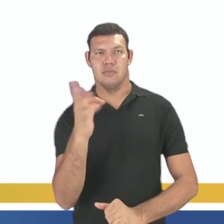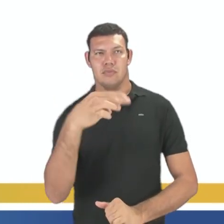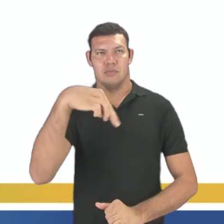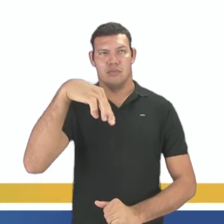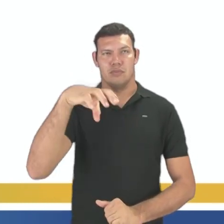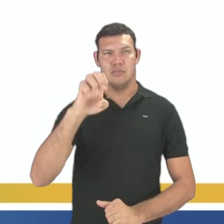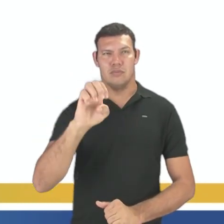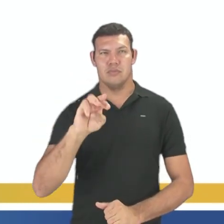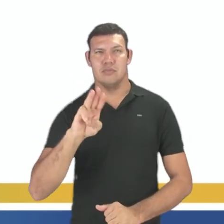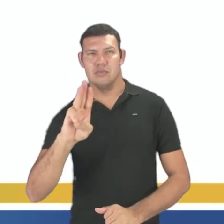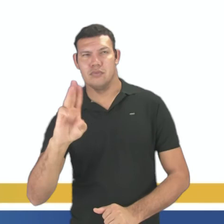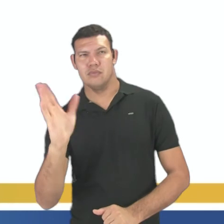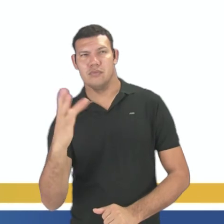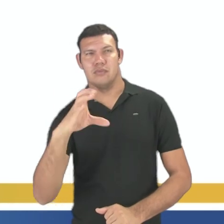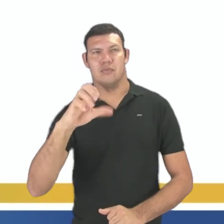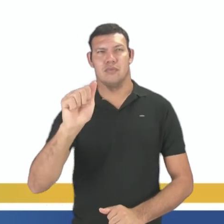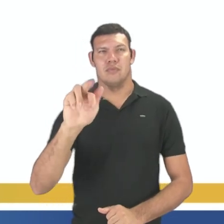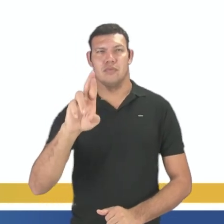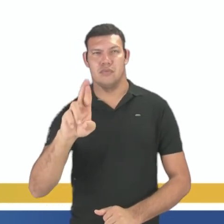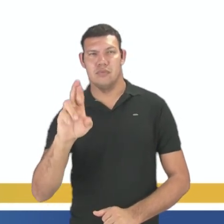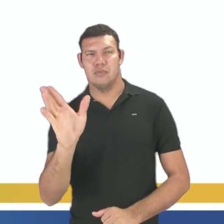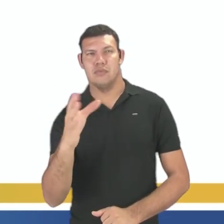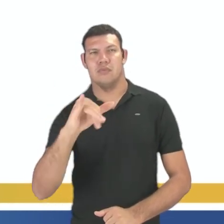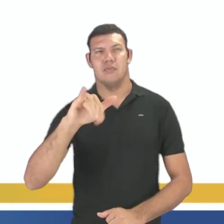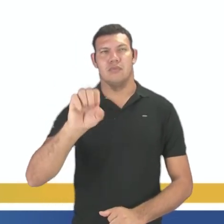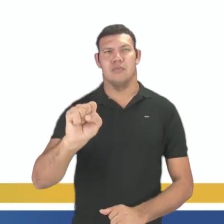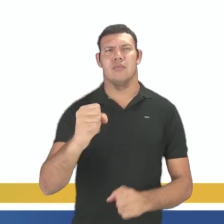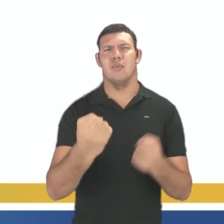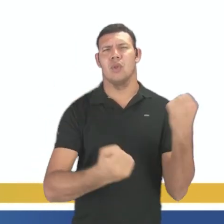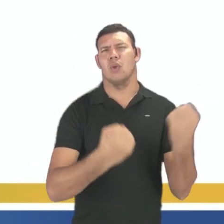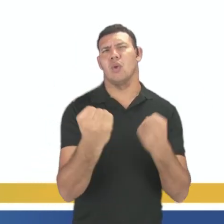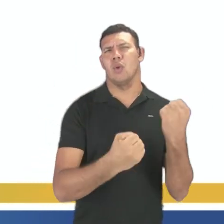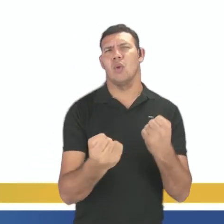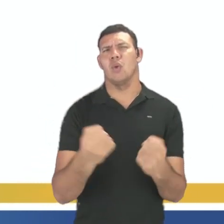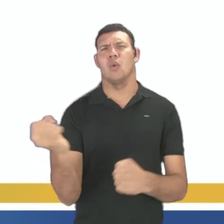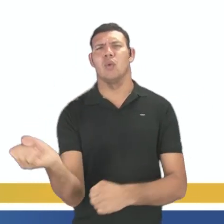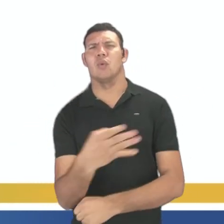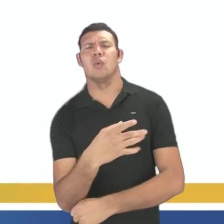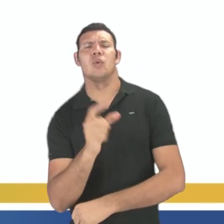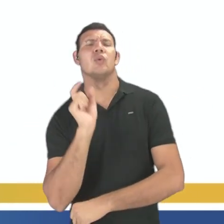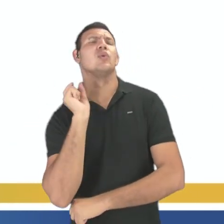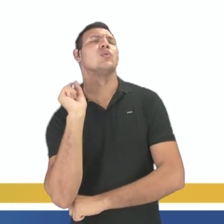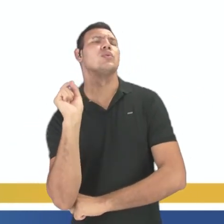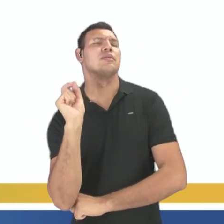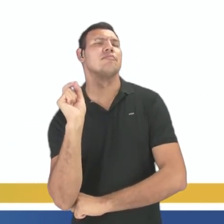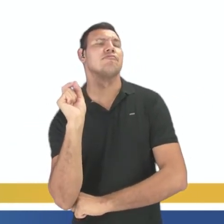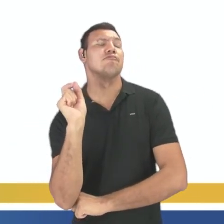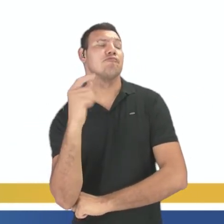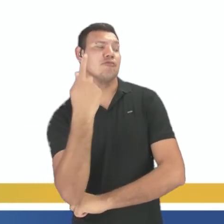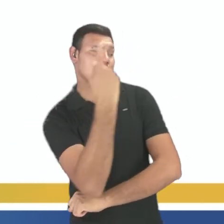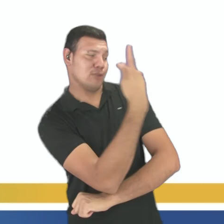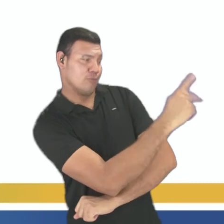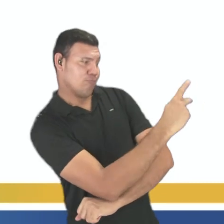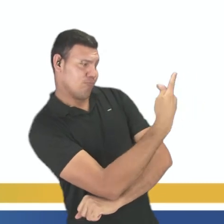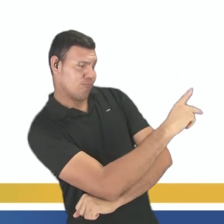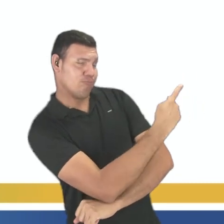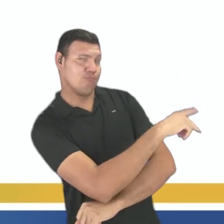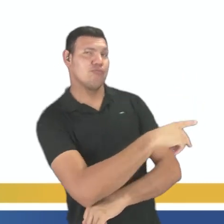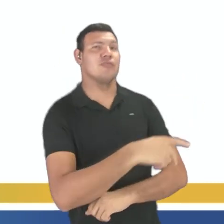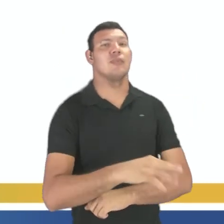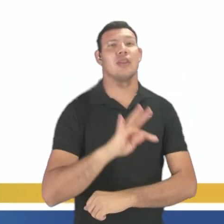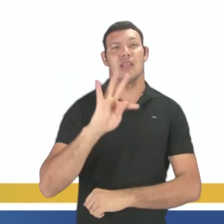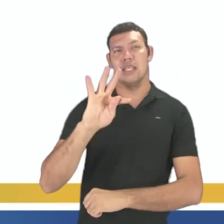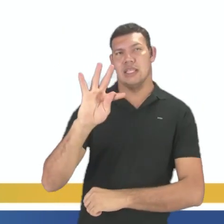their or theirs. O carro novo é deles, theirs. ok? Pela tradução é idêntico, então não tem, a gente tem que